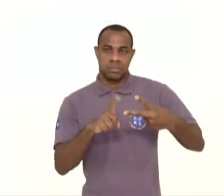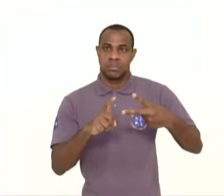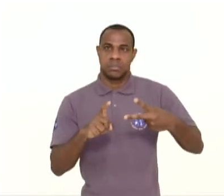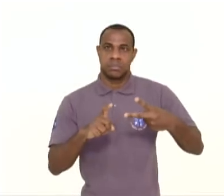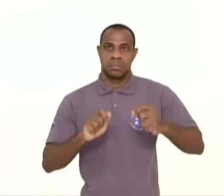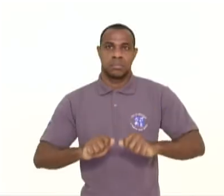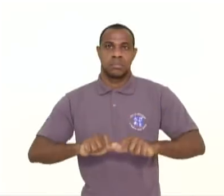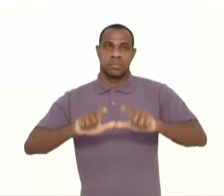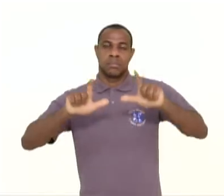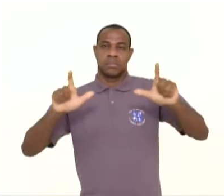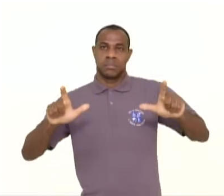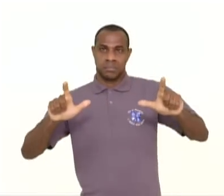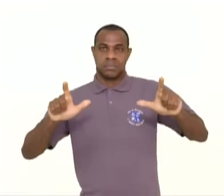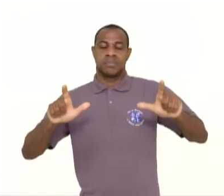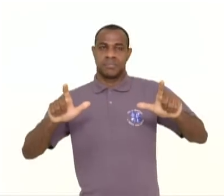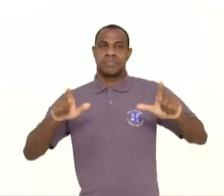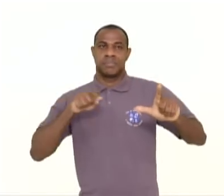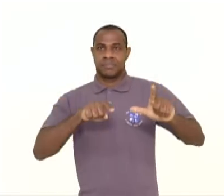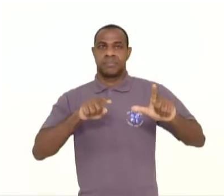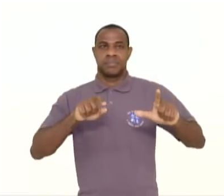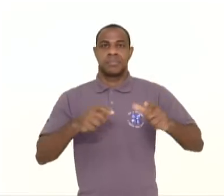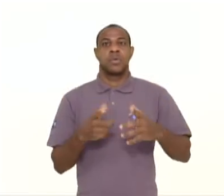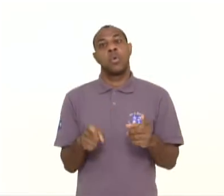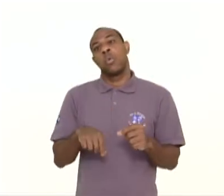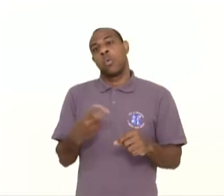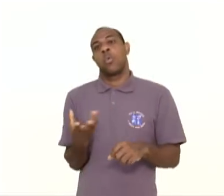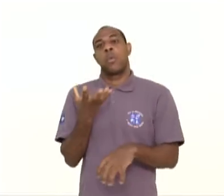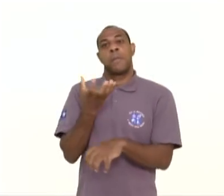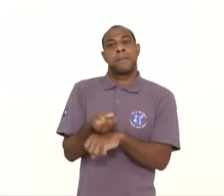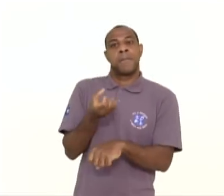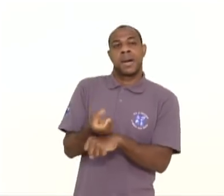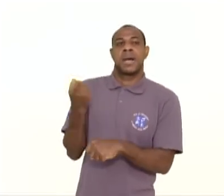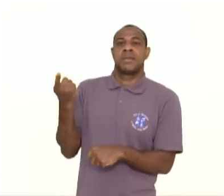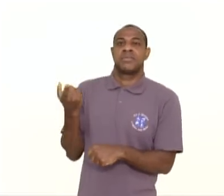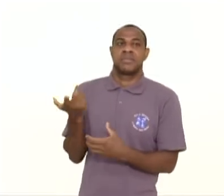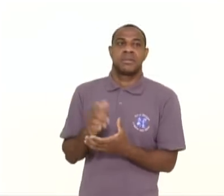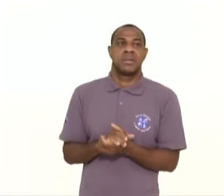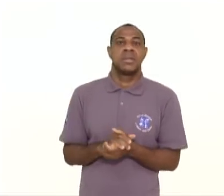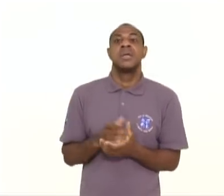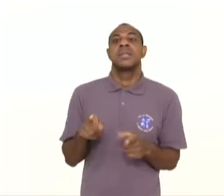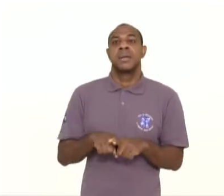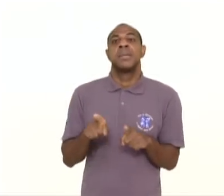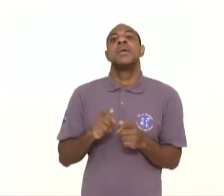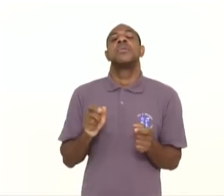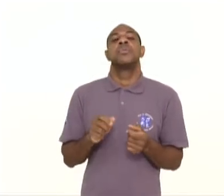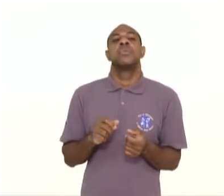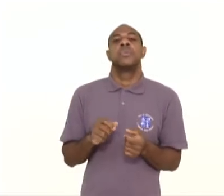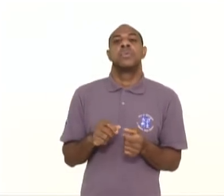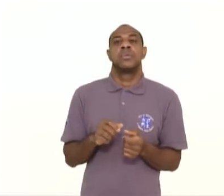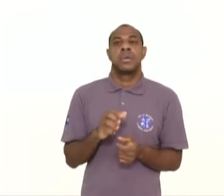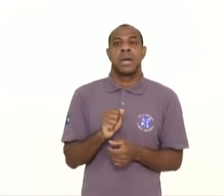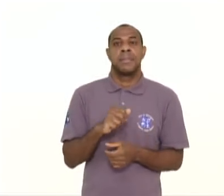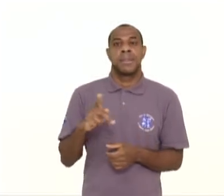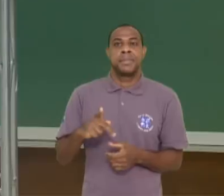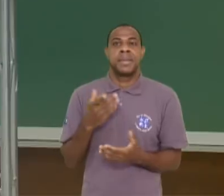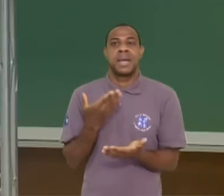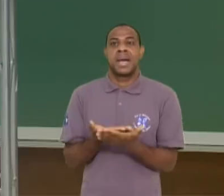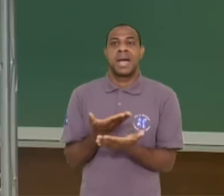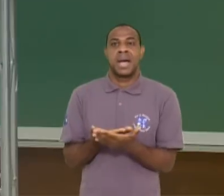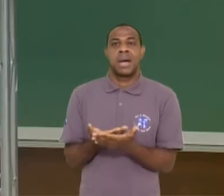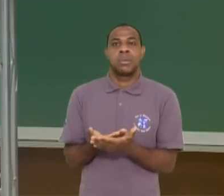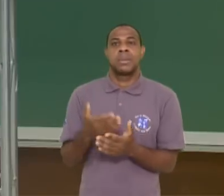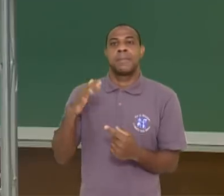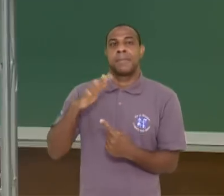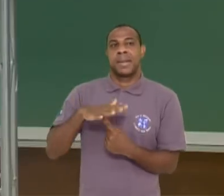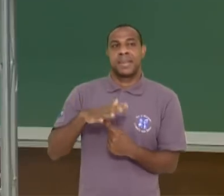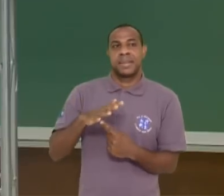slides, pega os slides lá no Classroom, baixa os slides no aplicativo Aula Paraná também, baixa lá, clica nesse link, é